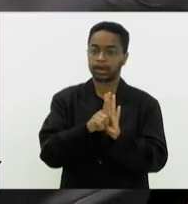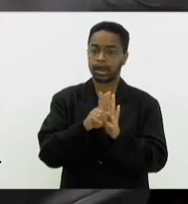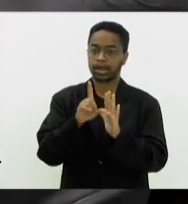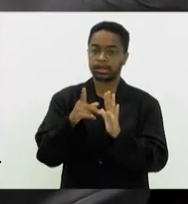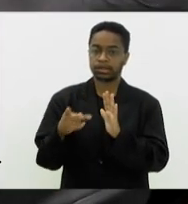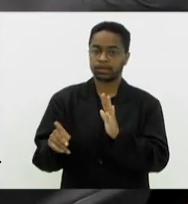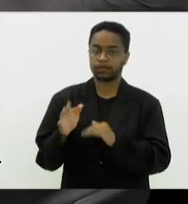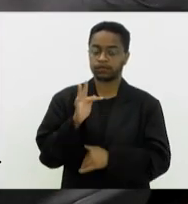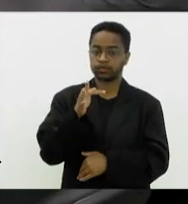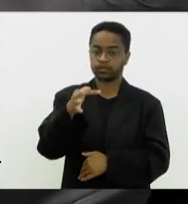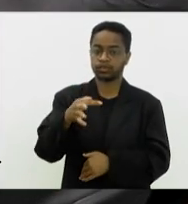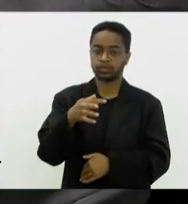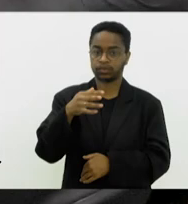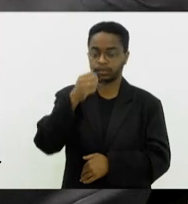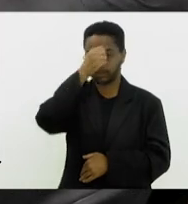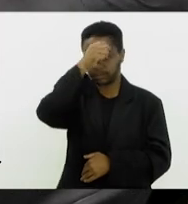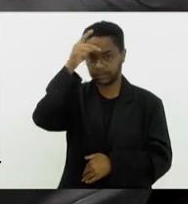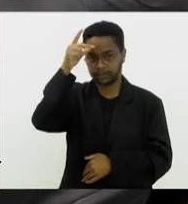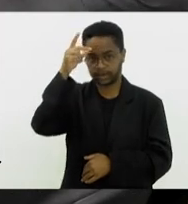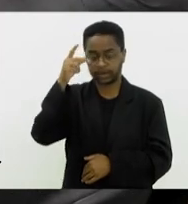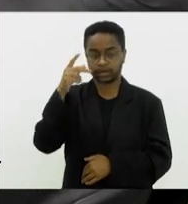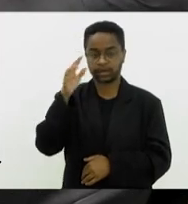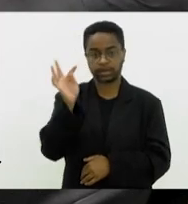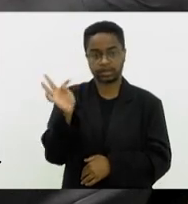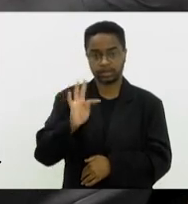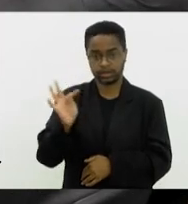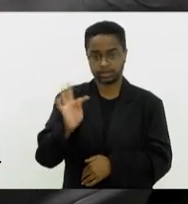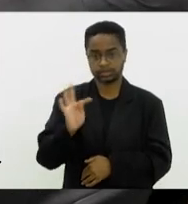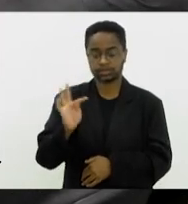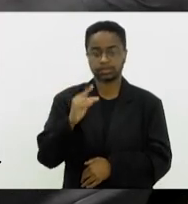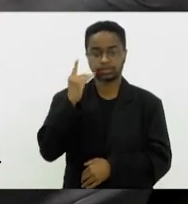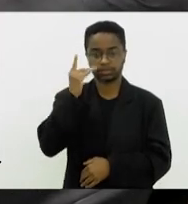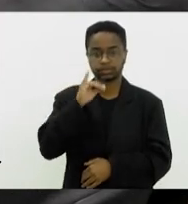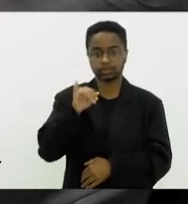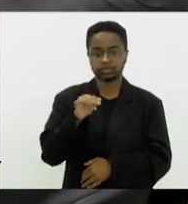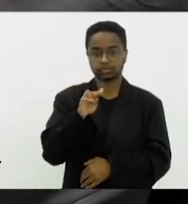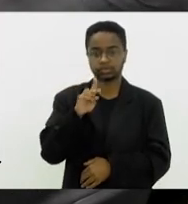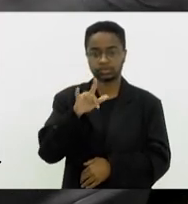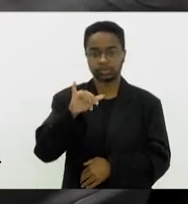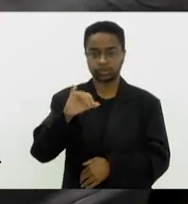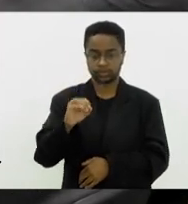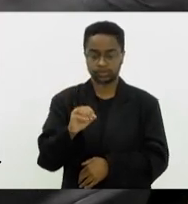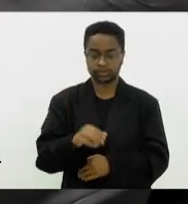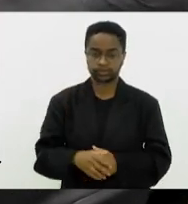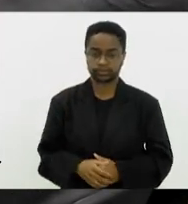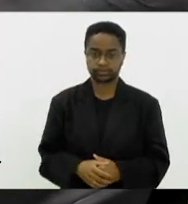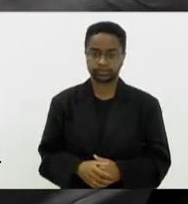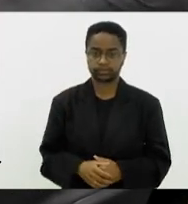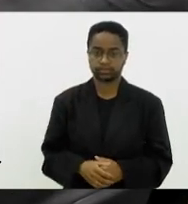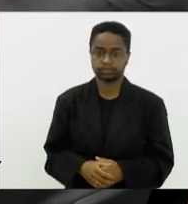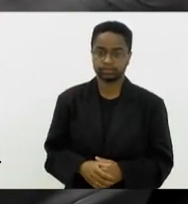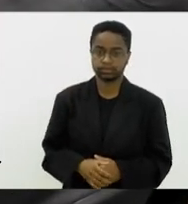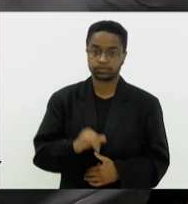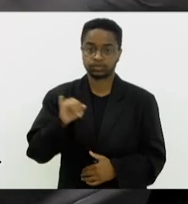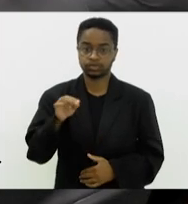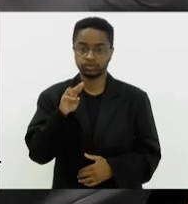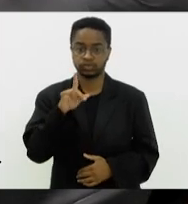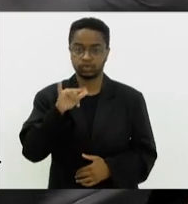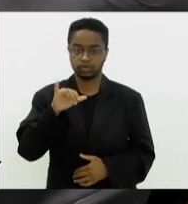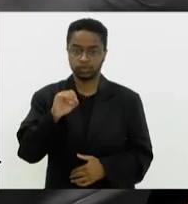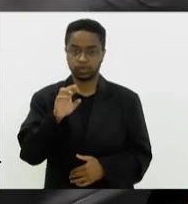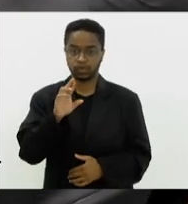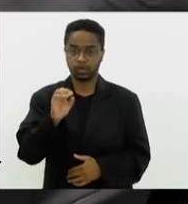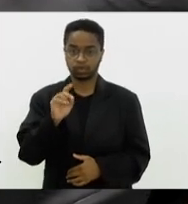prefeito de Teresópolis, né? Deputado Júlio Rocha. Lançou sua candidatura segunda-feira. Júlio Rocha. Júlio